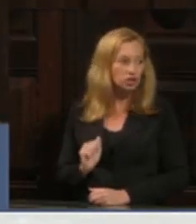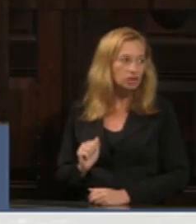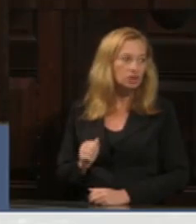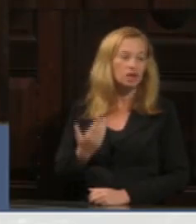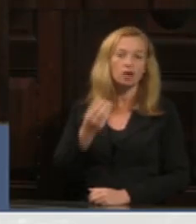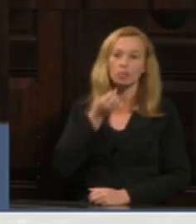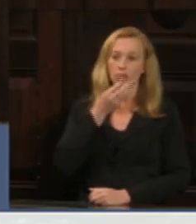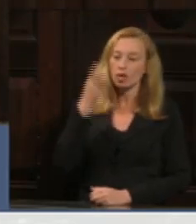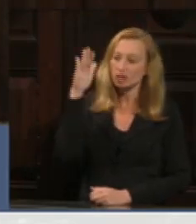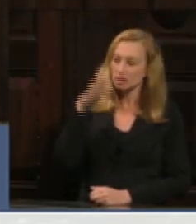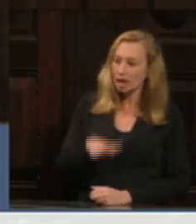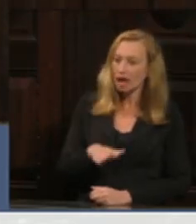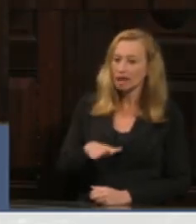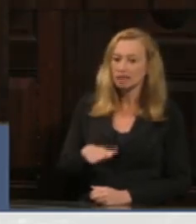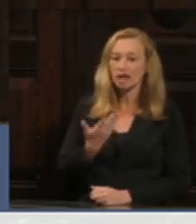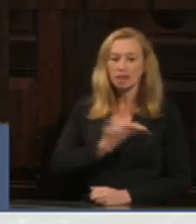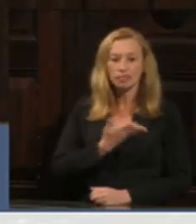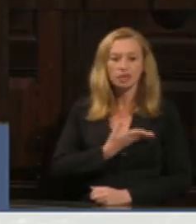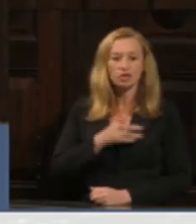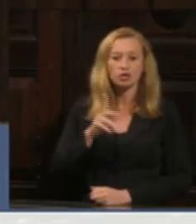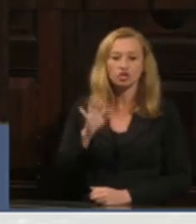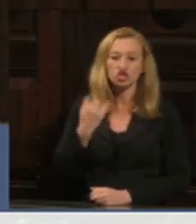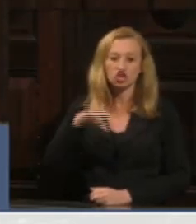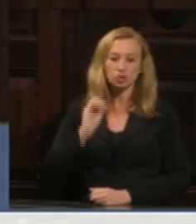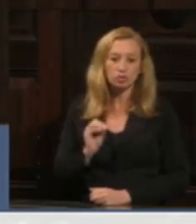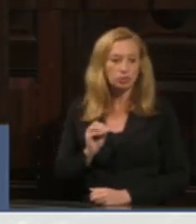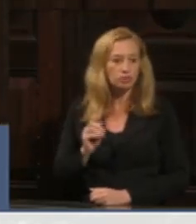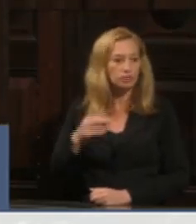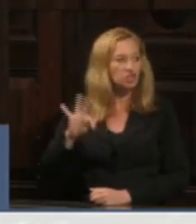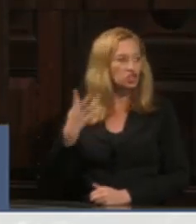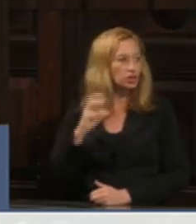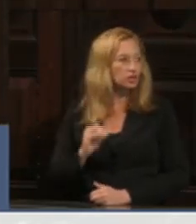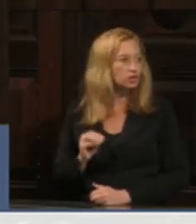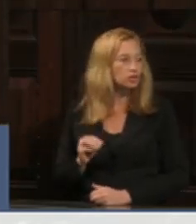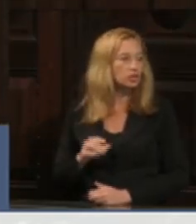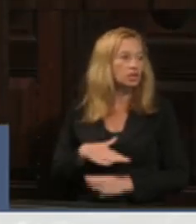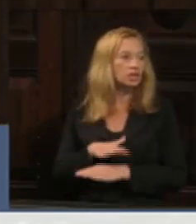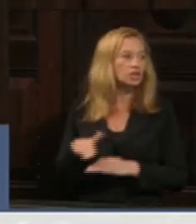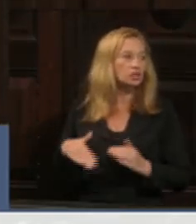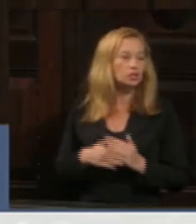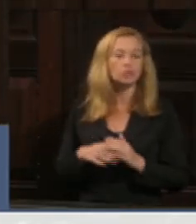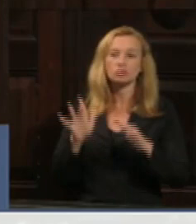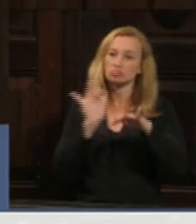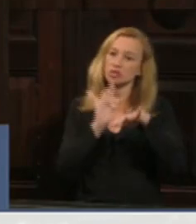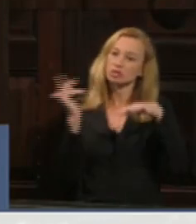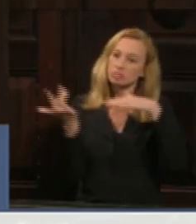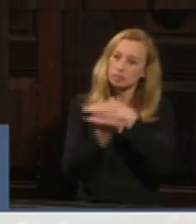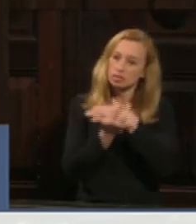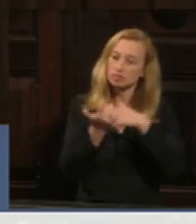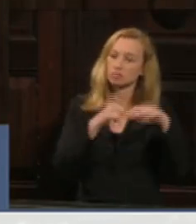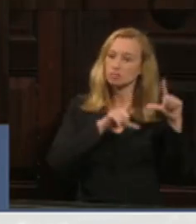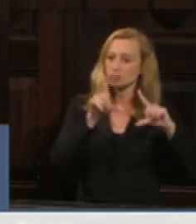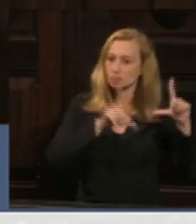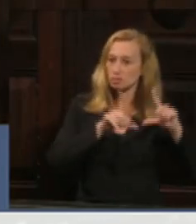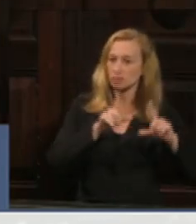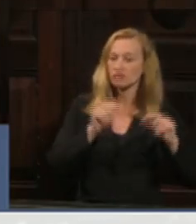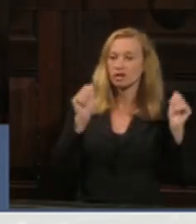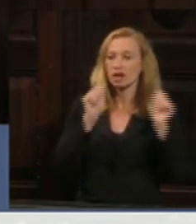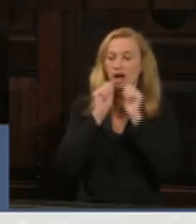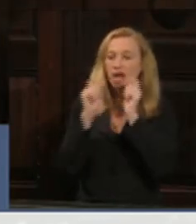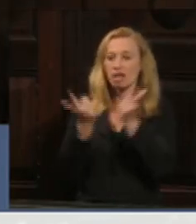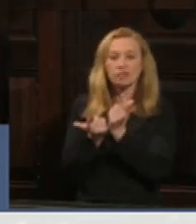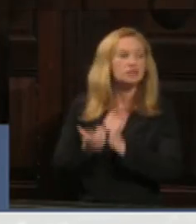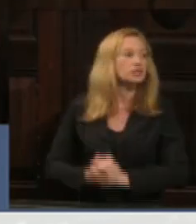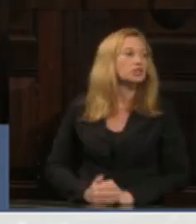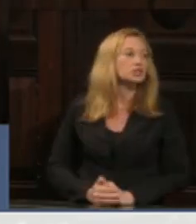especial meu amigo deputado Chico Machado, a todos os telespectadores da TV Alerj